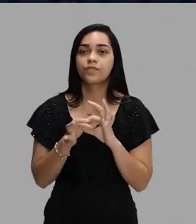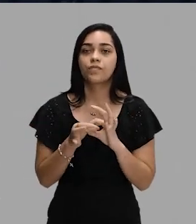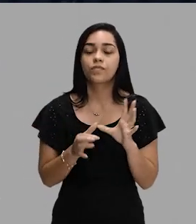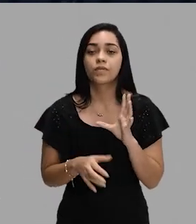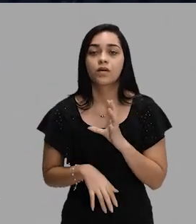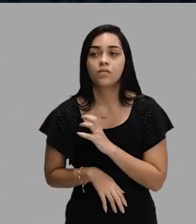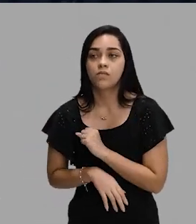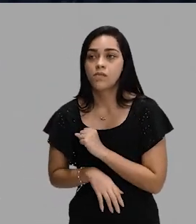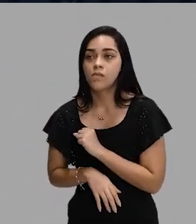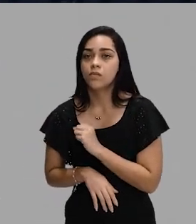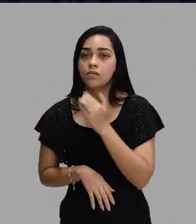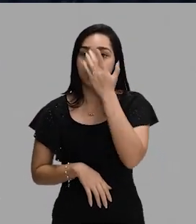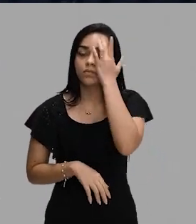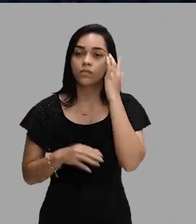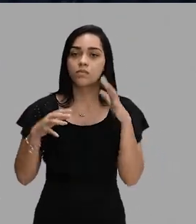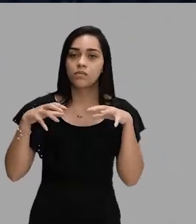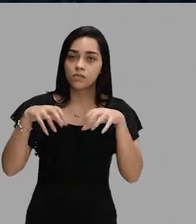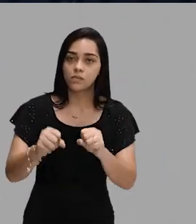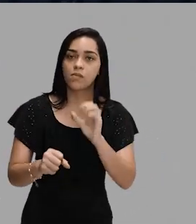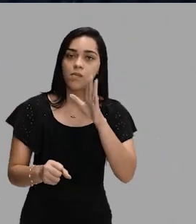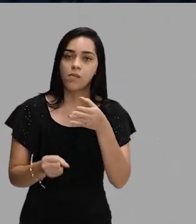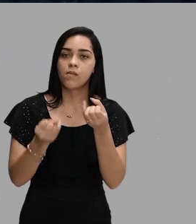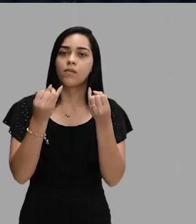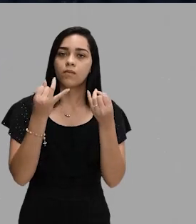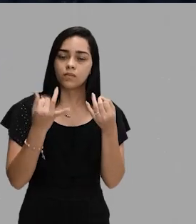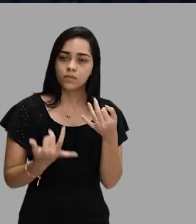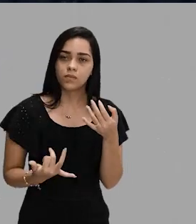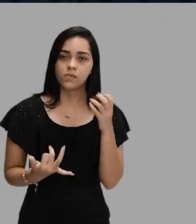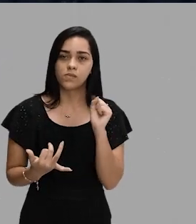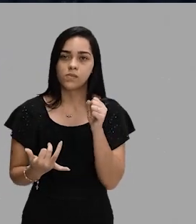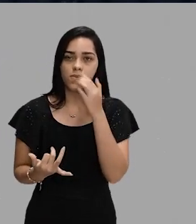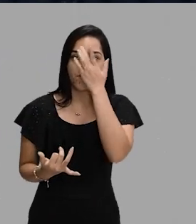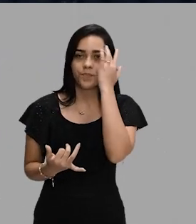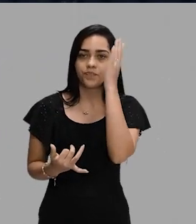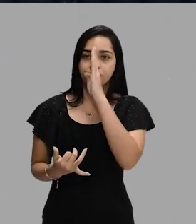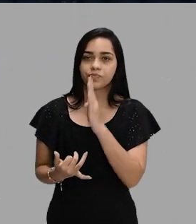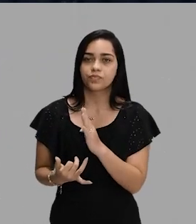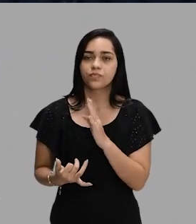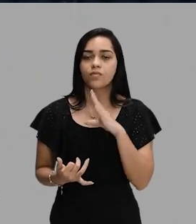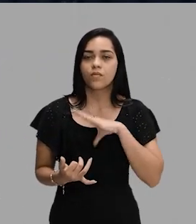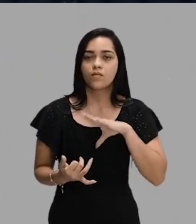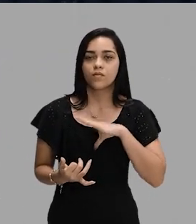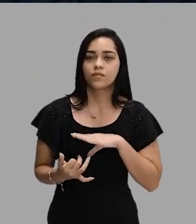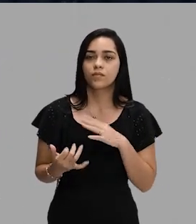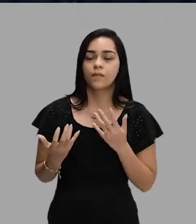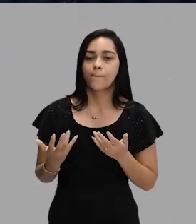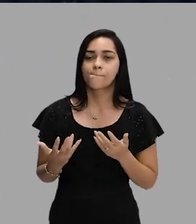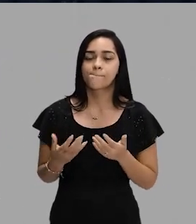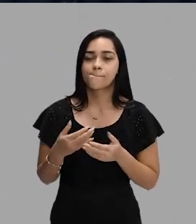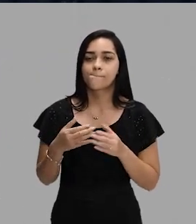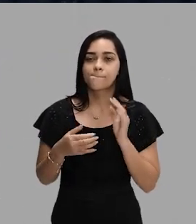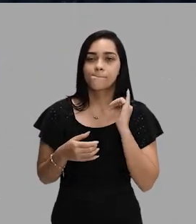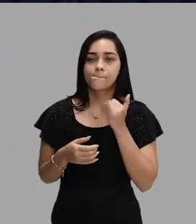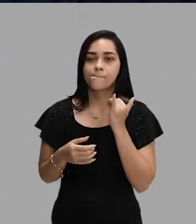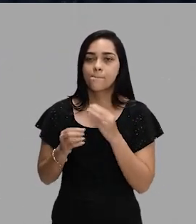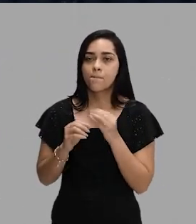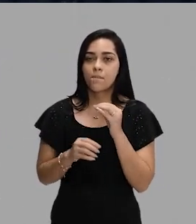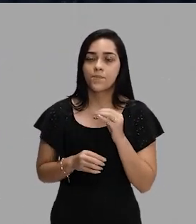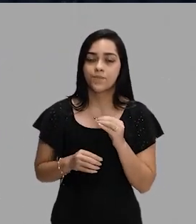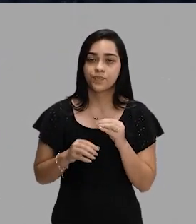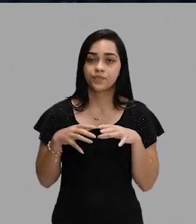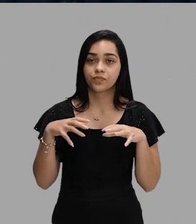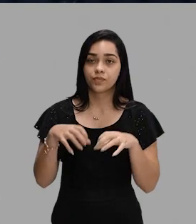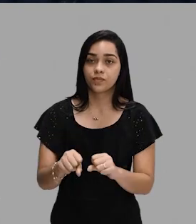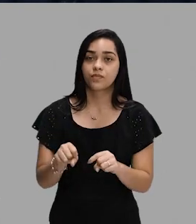amoroso entre o colonizador, que eu já falei, o português vai aparecer sempre na obra como, no romance de Anis, como o